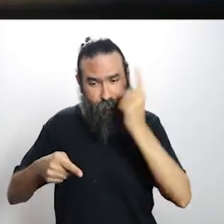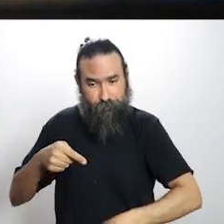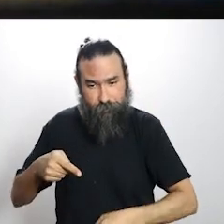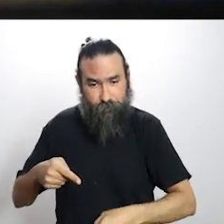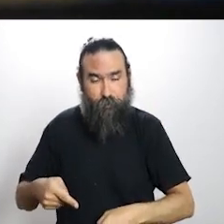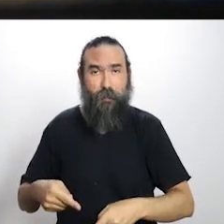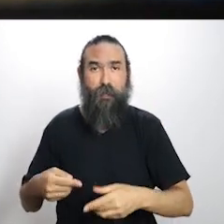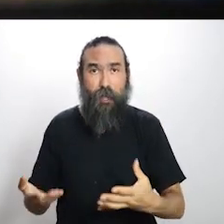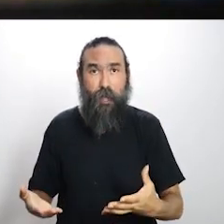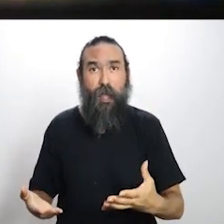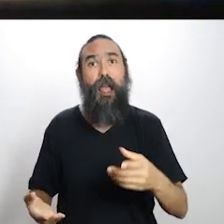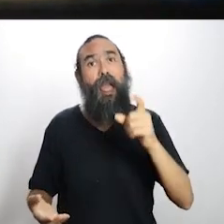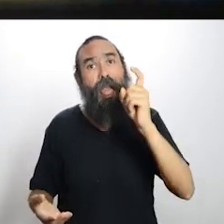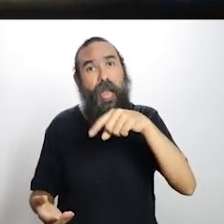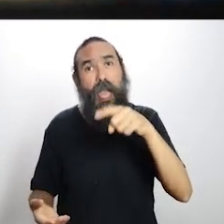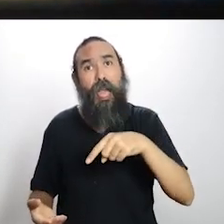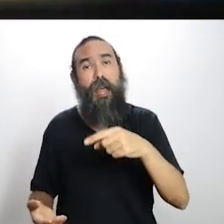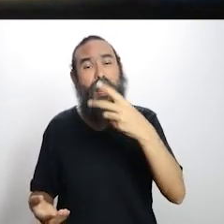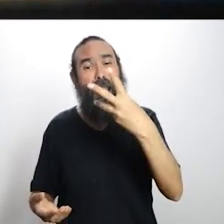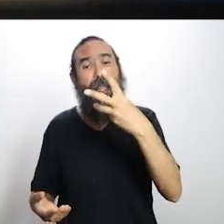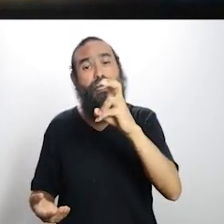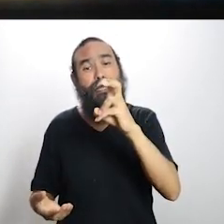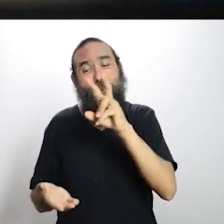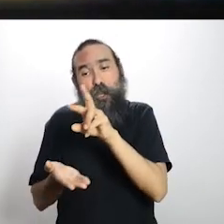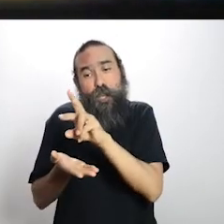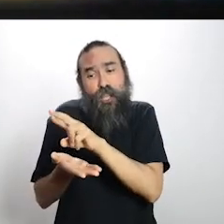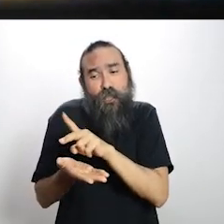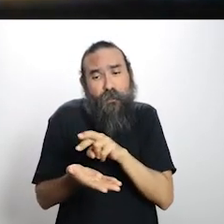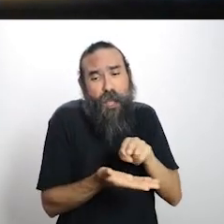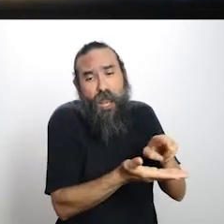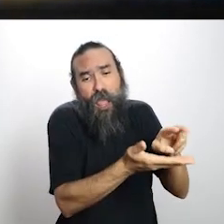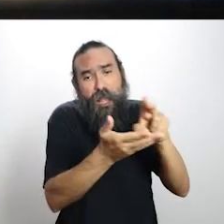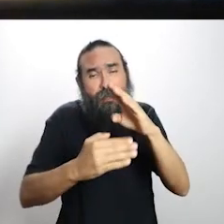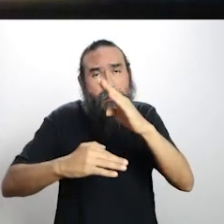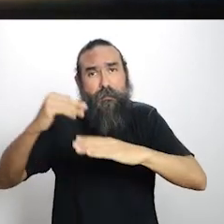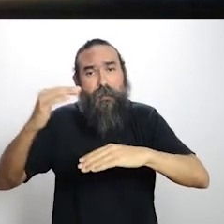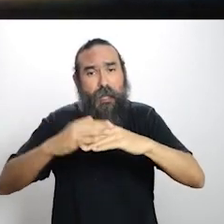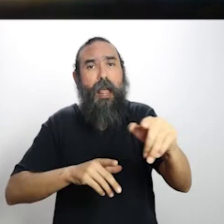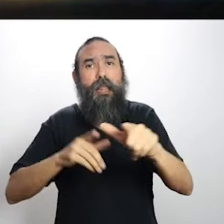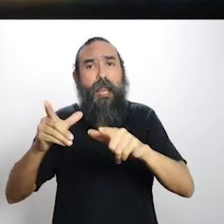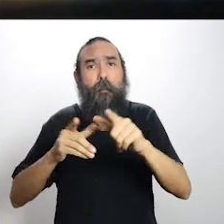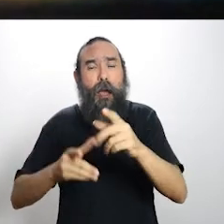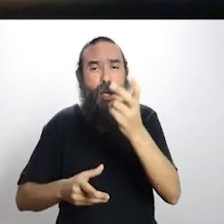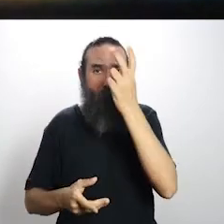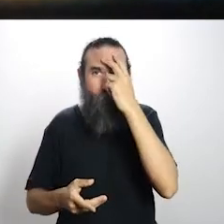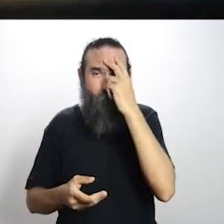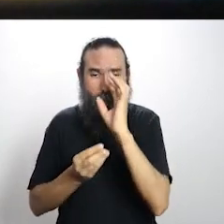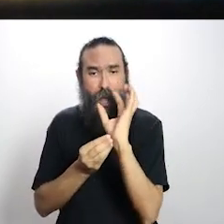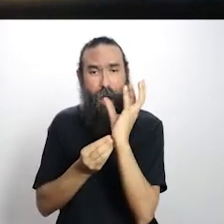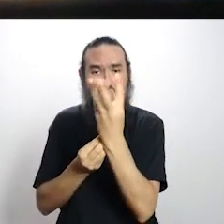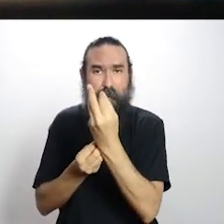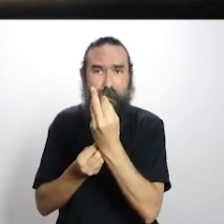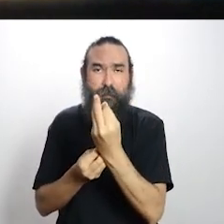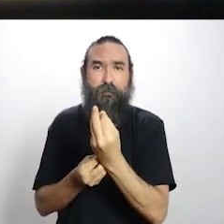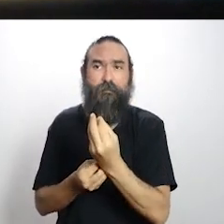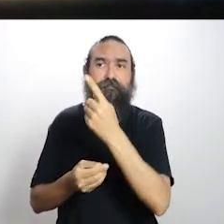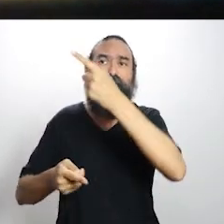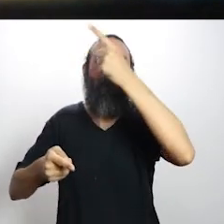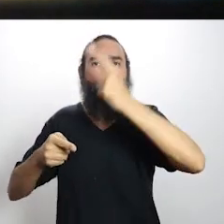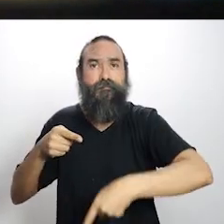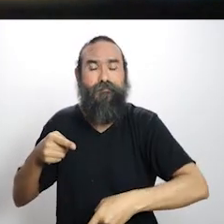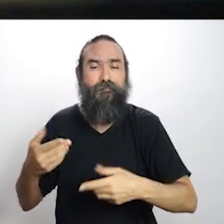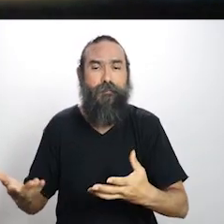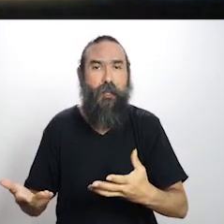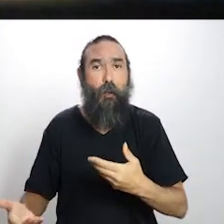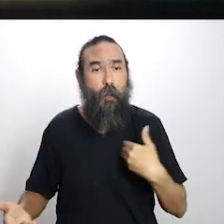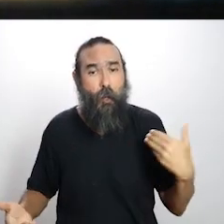profissionais, eram em torno de 35 atividades, saíram desse princípio, então foi uma luta de todo